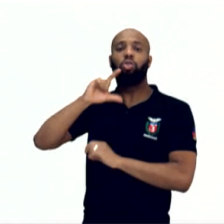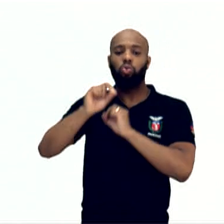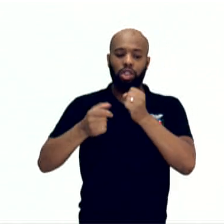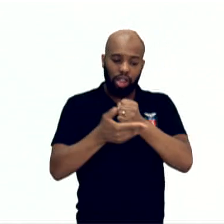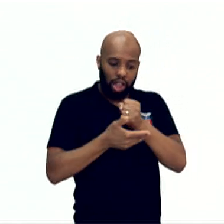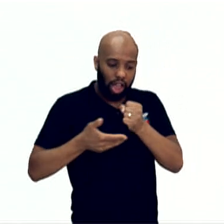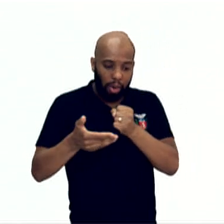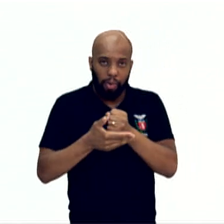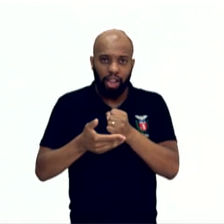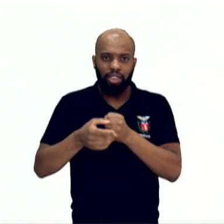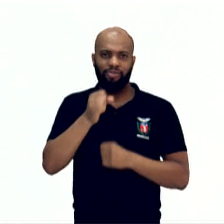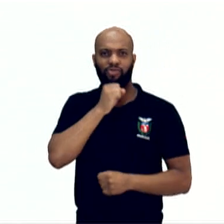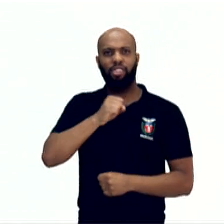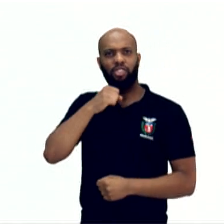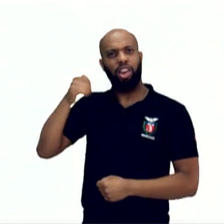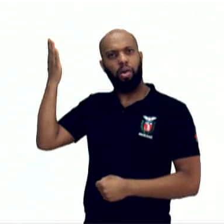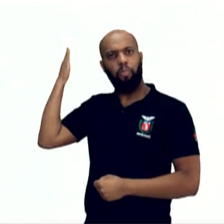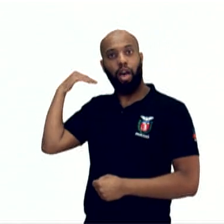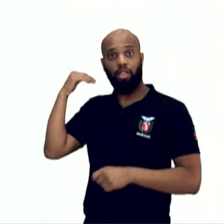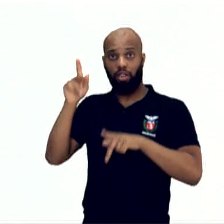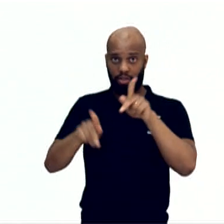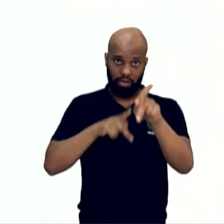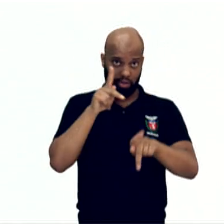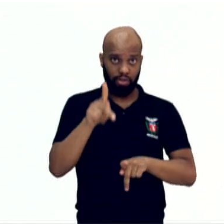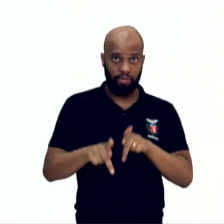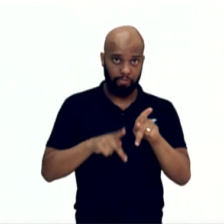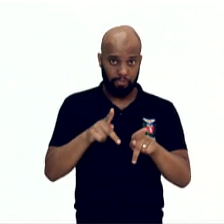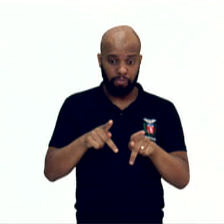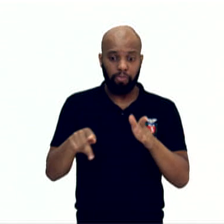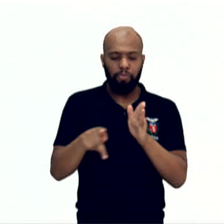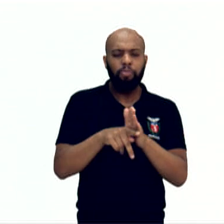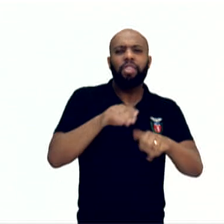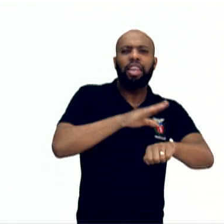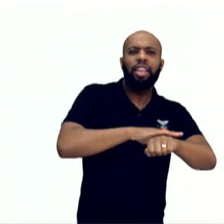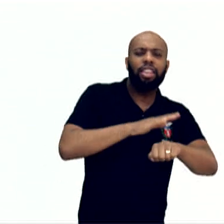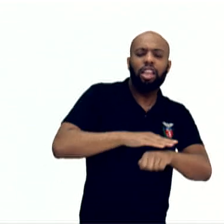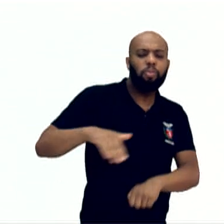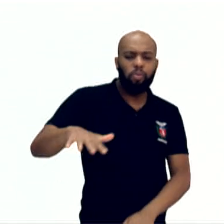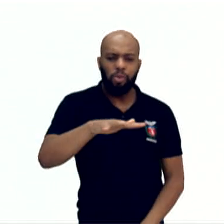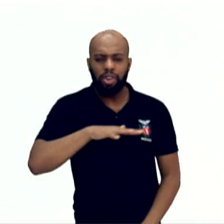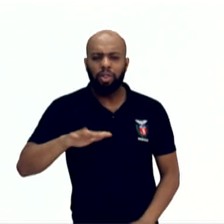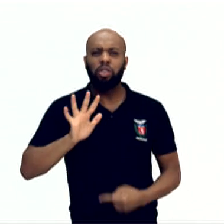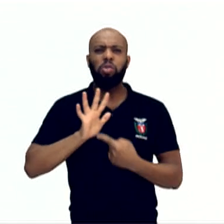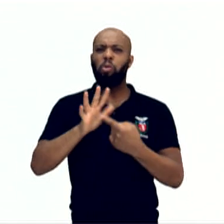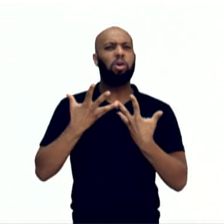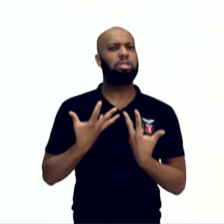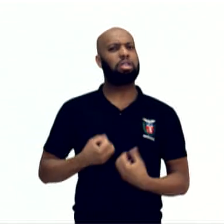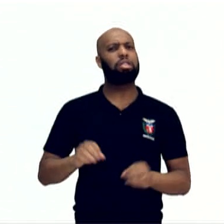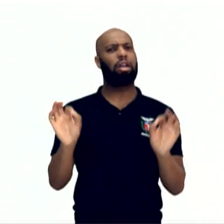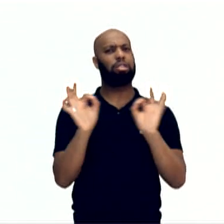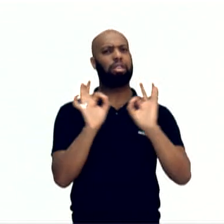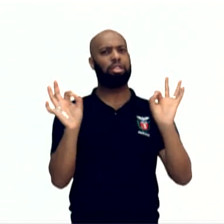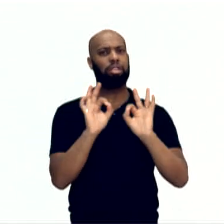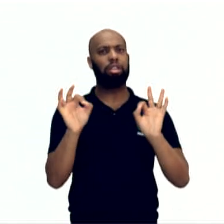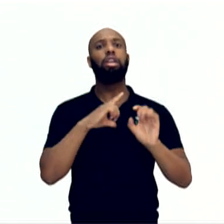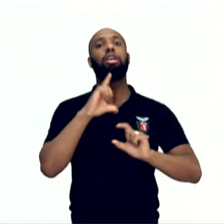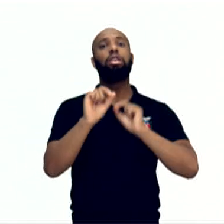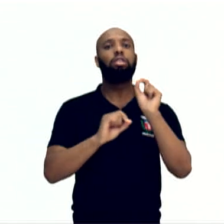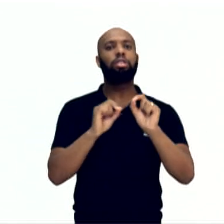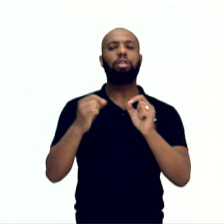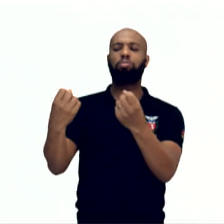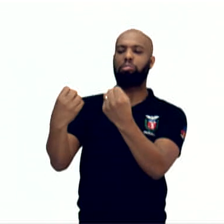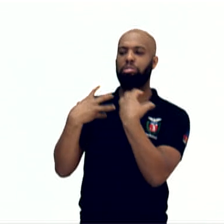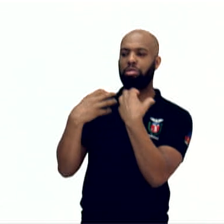das velhas civilizações e que, no tempo e no espaço, sem mostrar qualquer cansaço, legam-nos belas